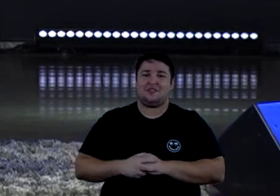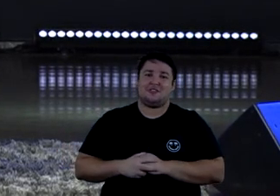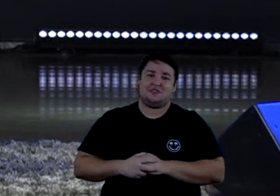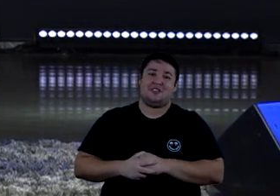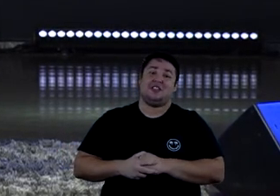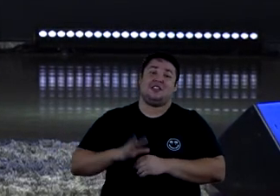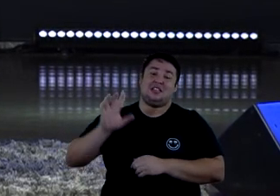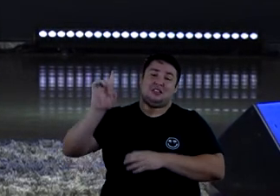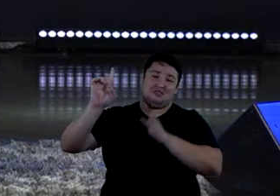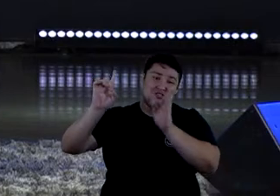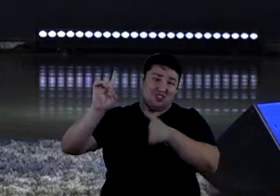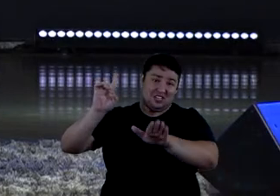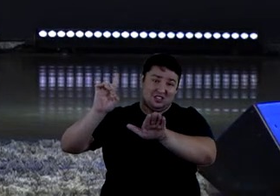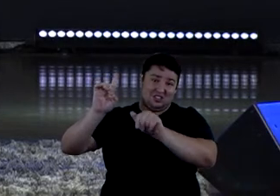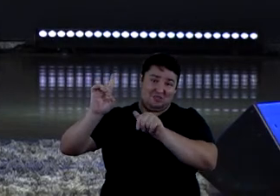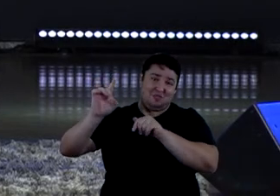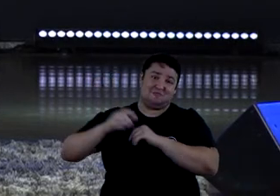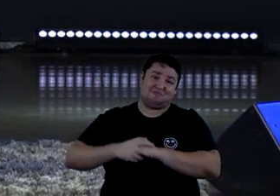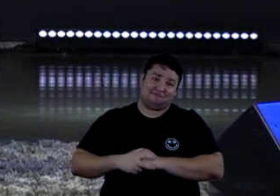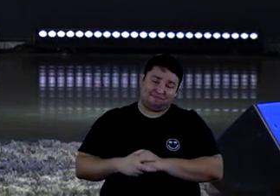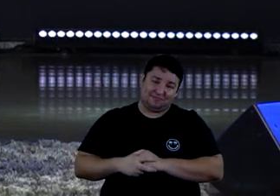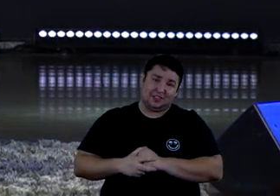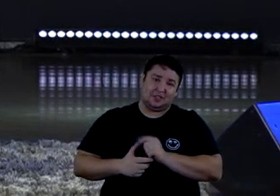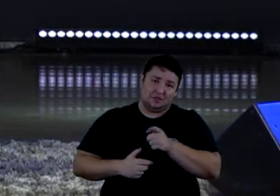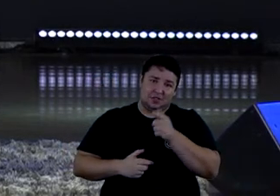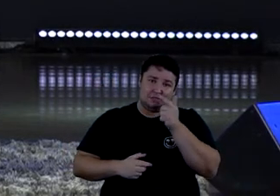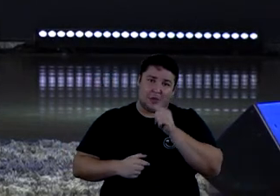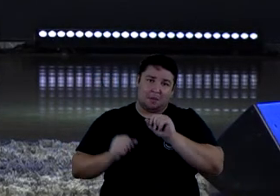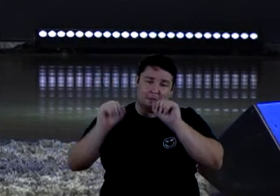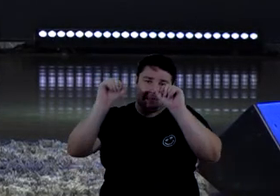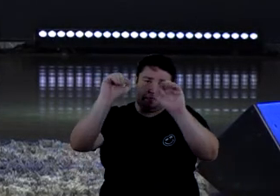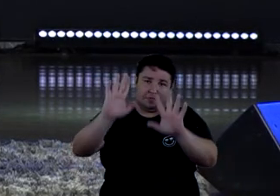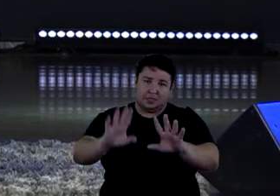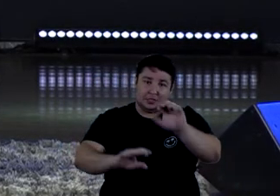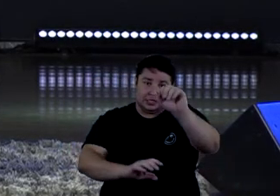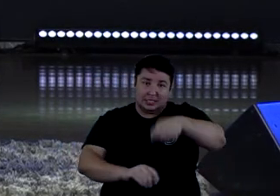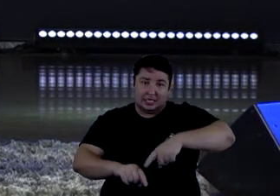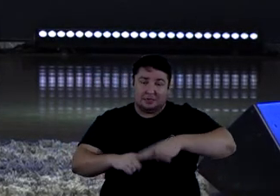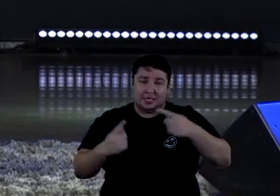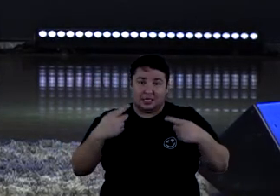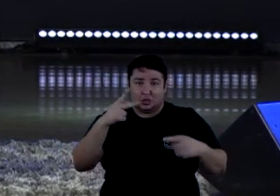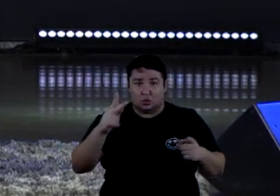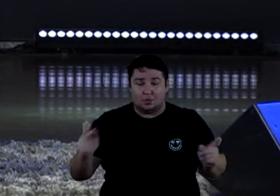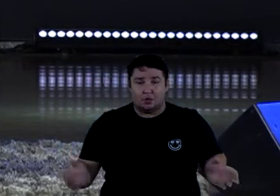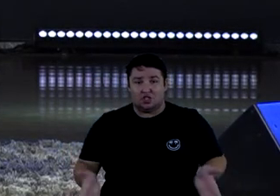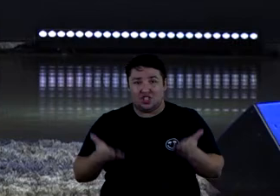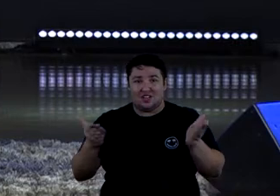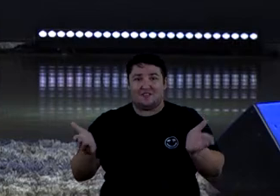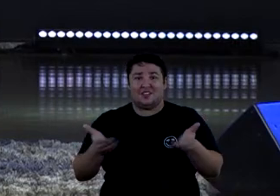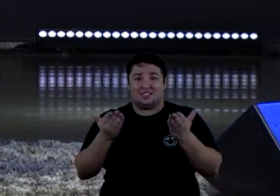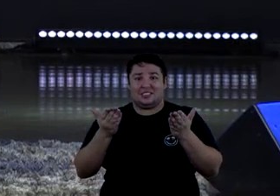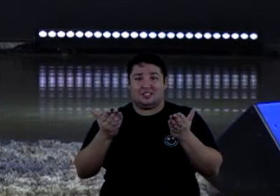chamou para isso. Você pode ser abençoado, sim, mas a tua motivação não tem que ser essa.